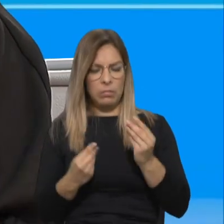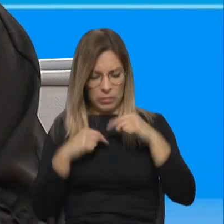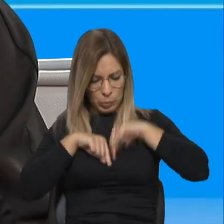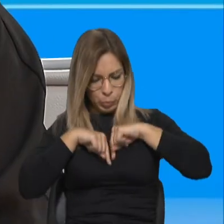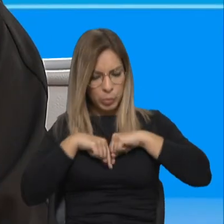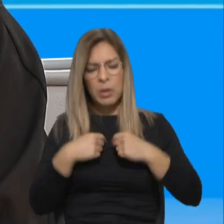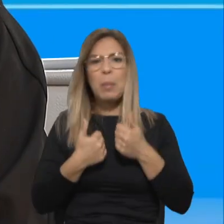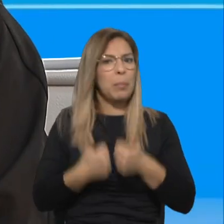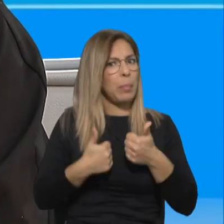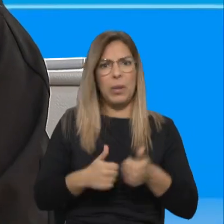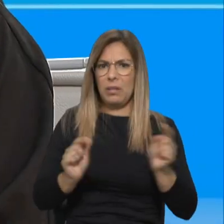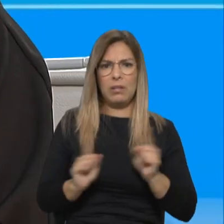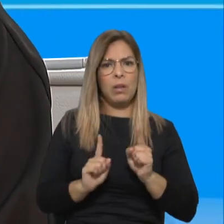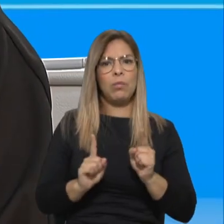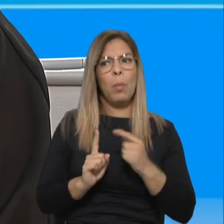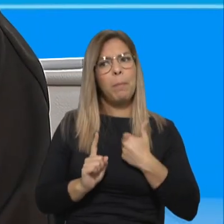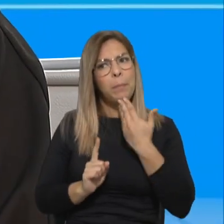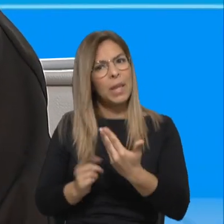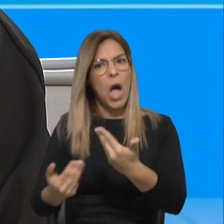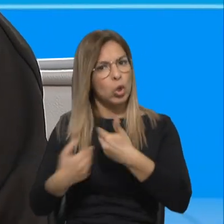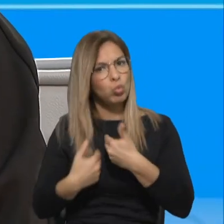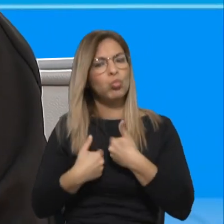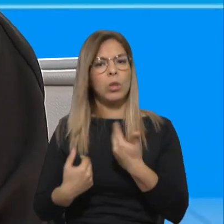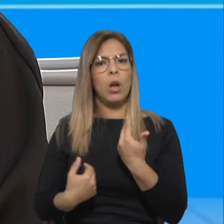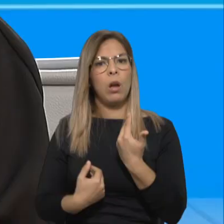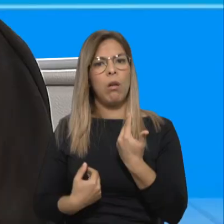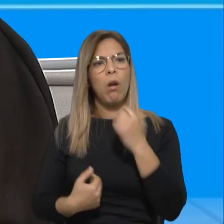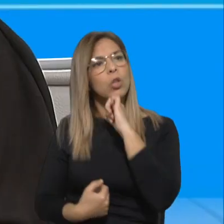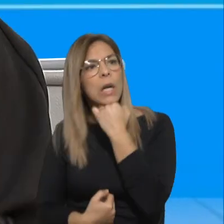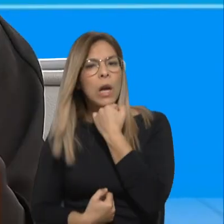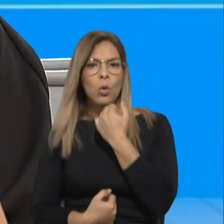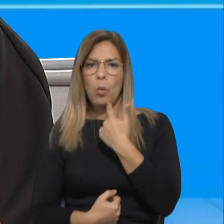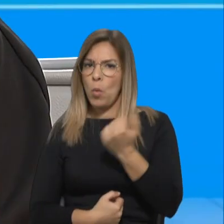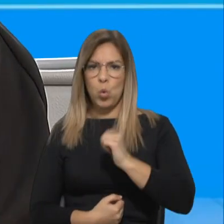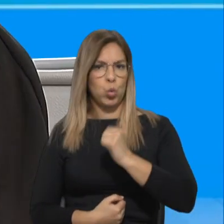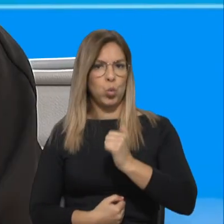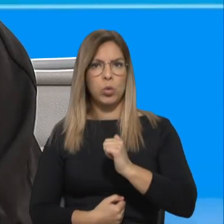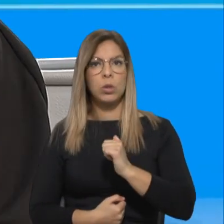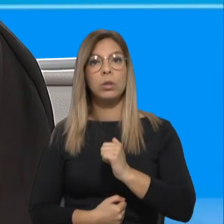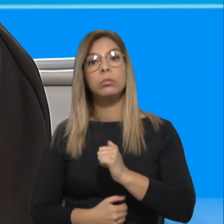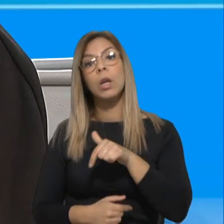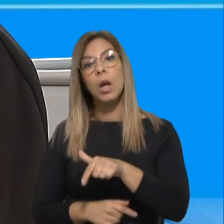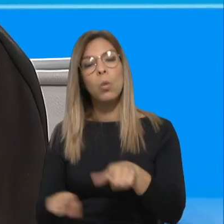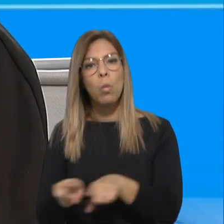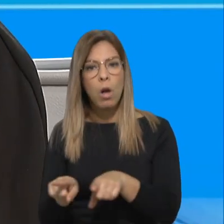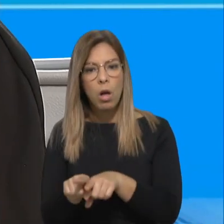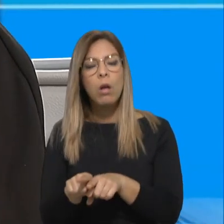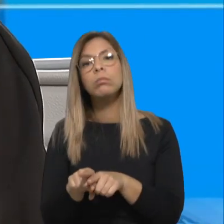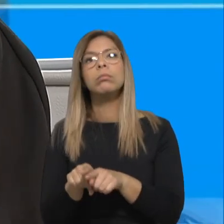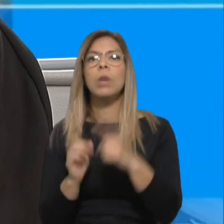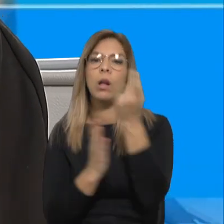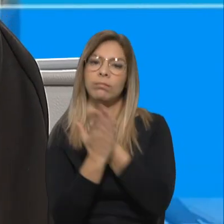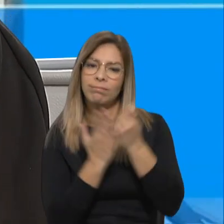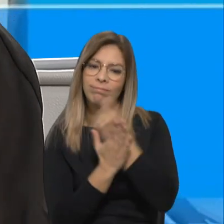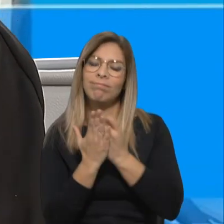bem, então eu tenho que pedir ajuda, eu não posso guardar isto só para mim. Portanto, é uma forma lúdica, com umas ilustrações que eu também gostava de